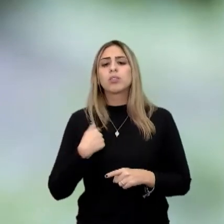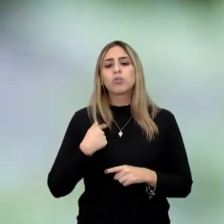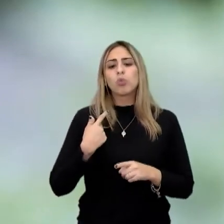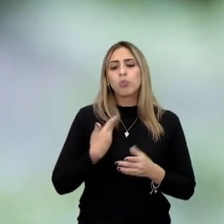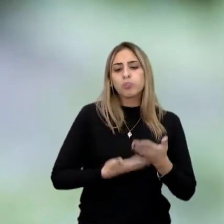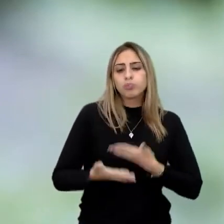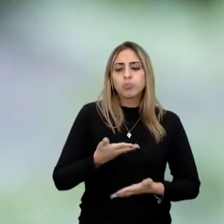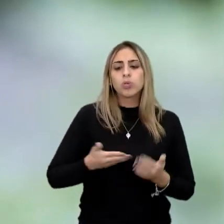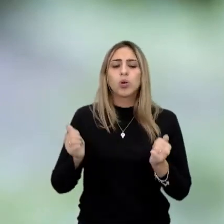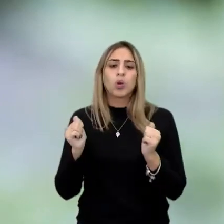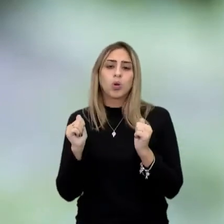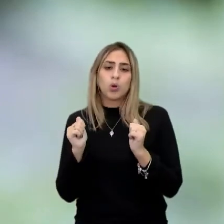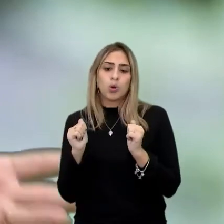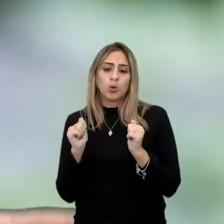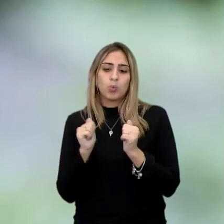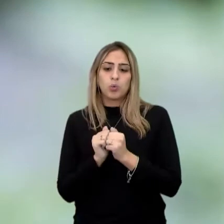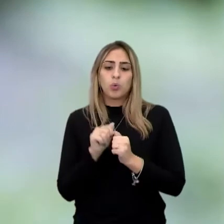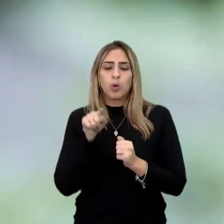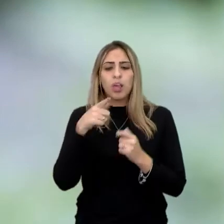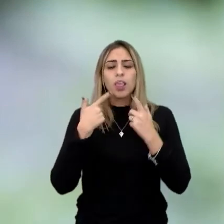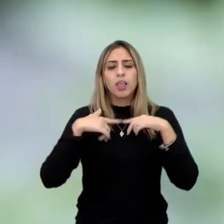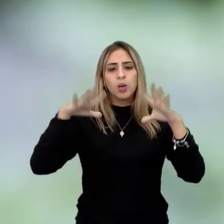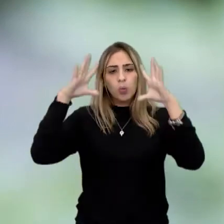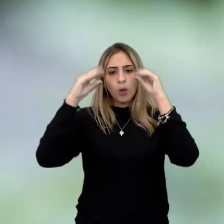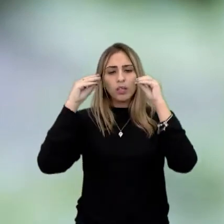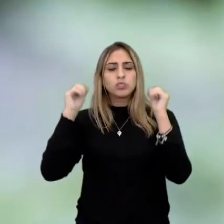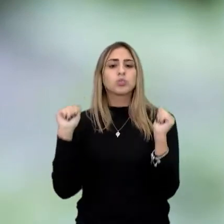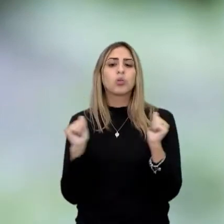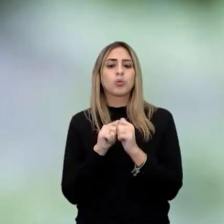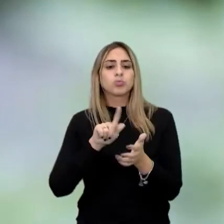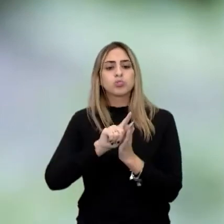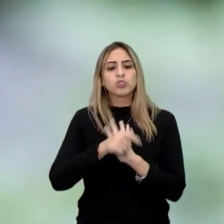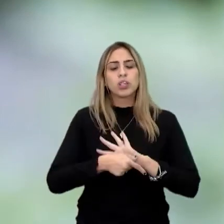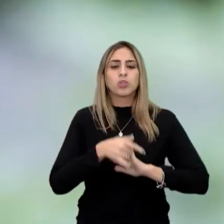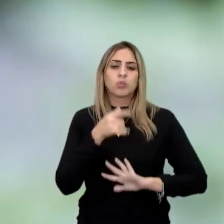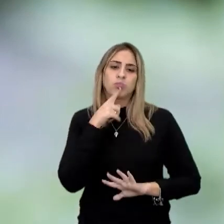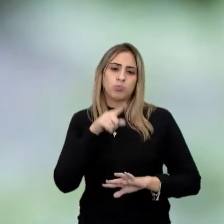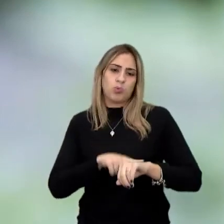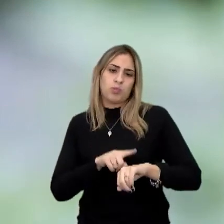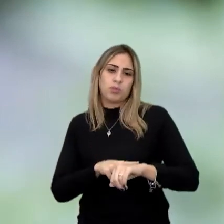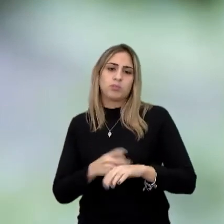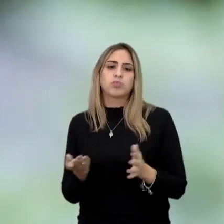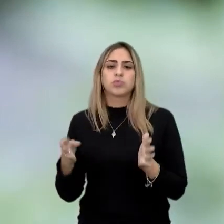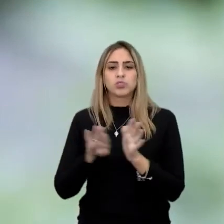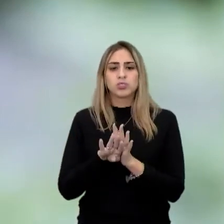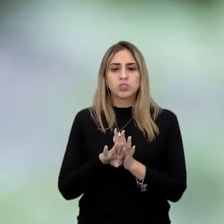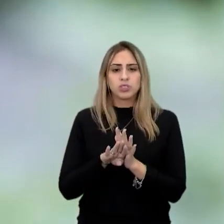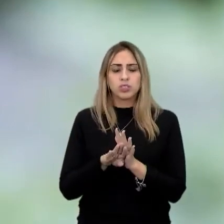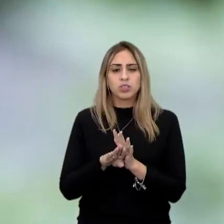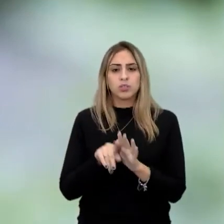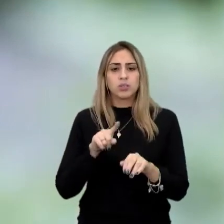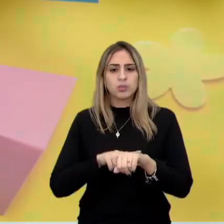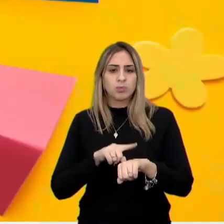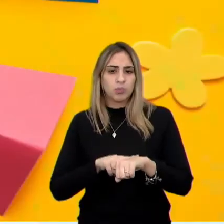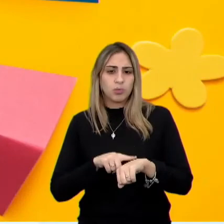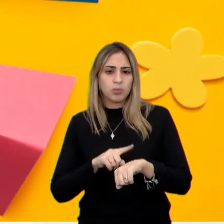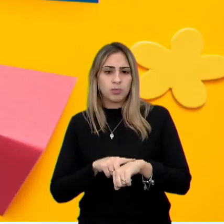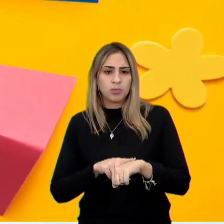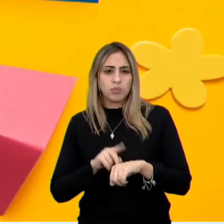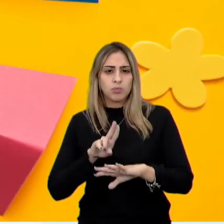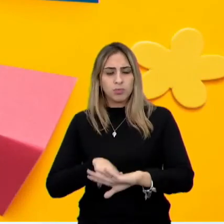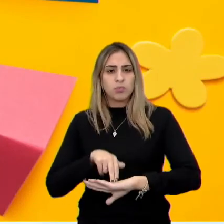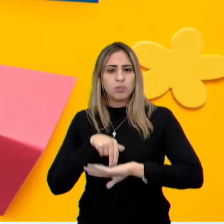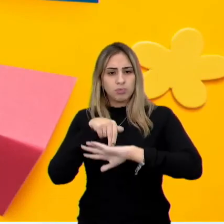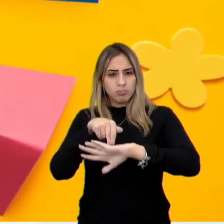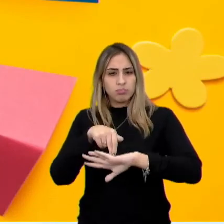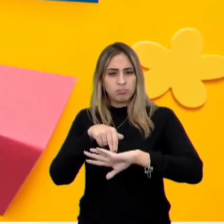interagir com aquela linguagem, com aquele gênero naquele momento. Gente, chegamos ao momento aí do nosso protagonismo